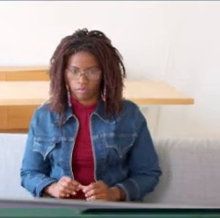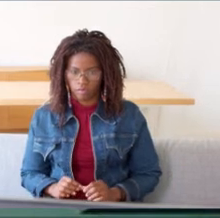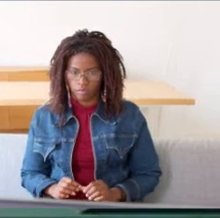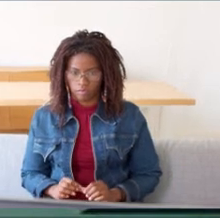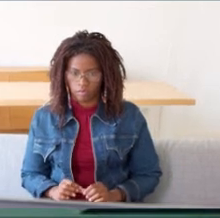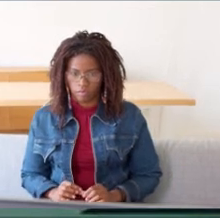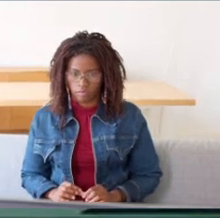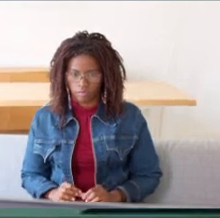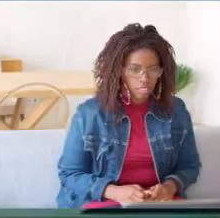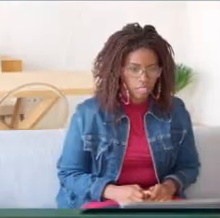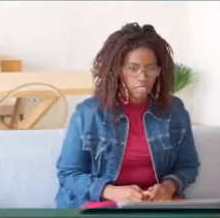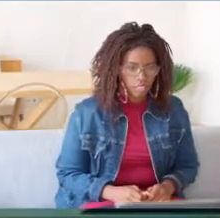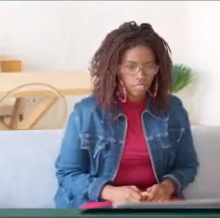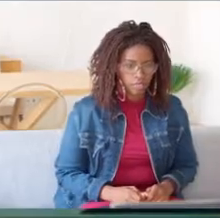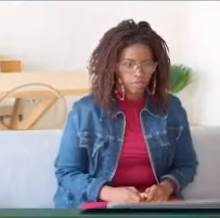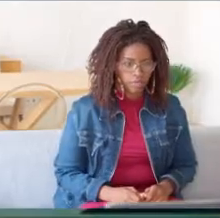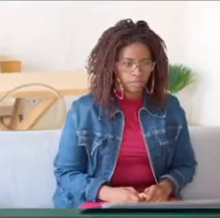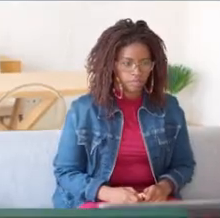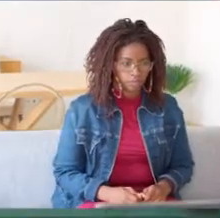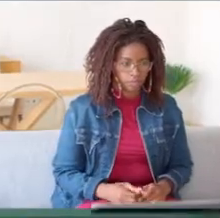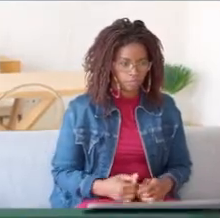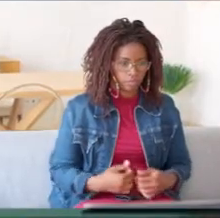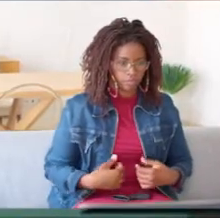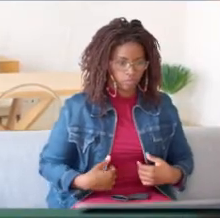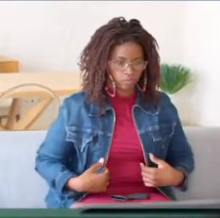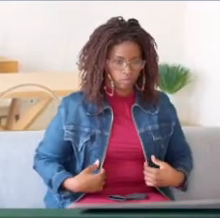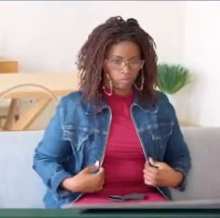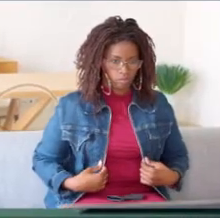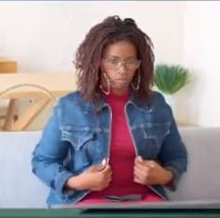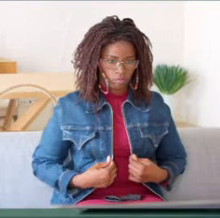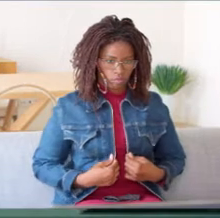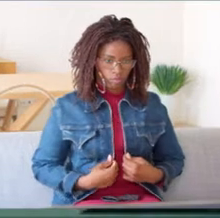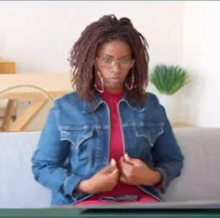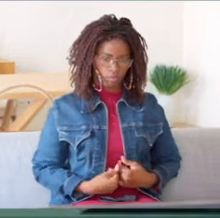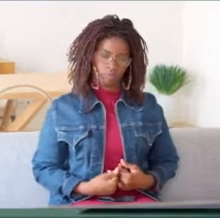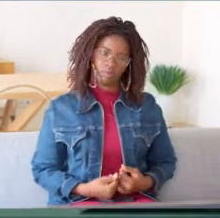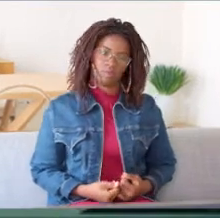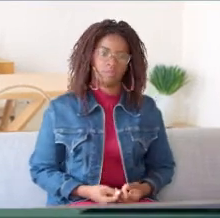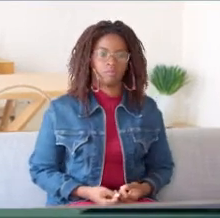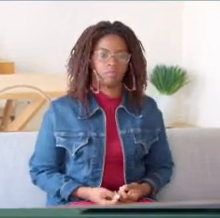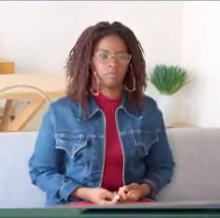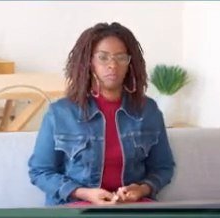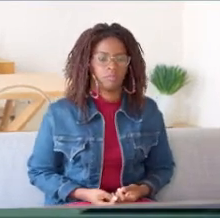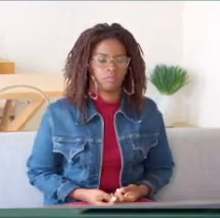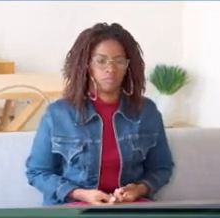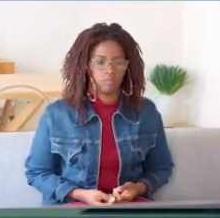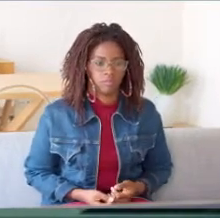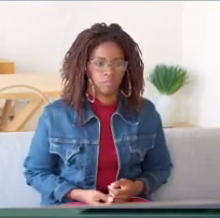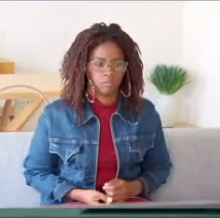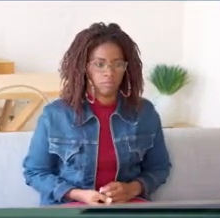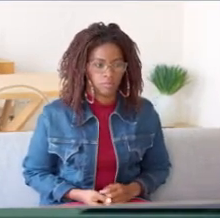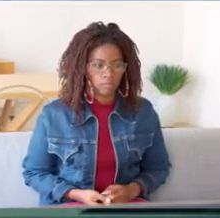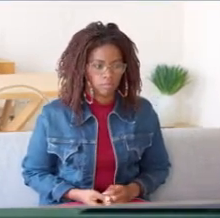eu acho que eu não vi o jogo que profundidade no time do Flamengo eu não vi posse de bola teve chances de Gol